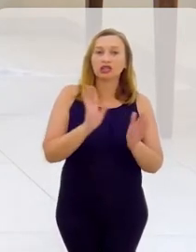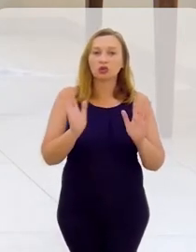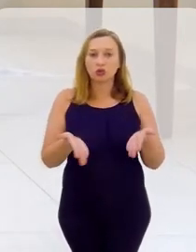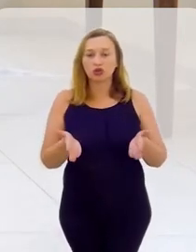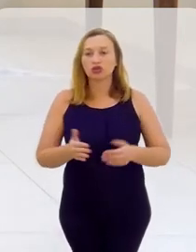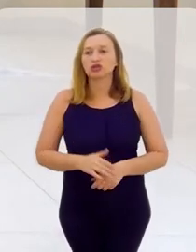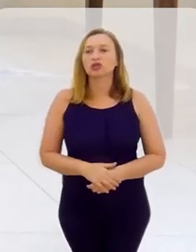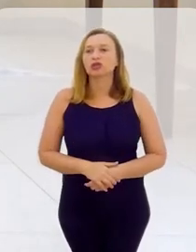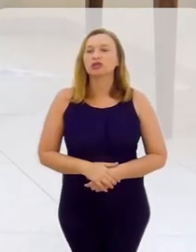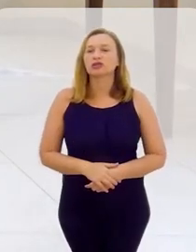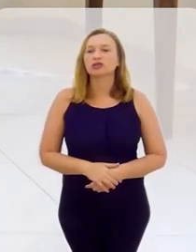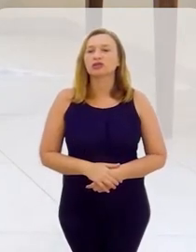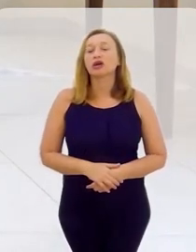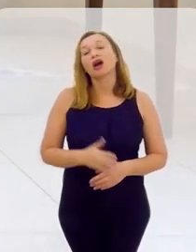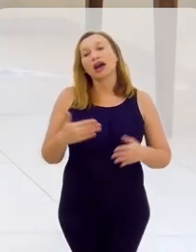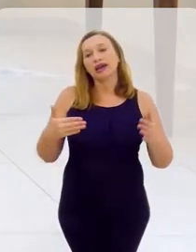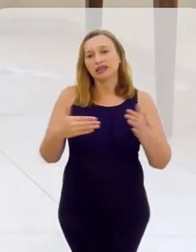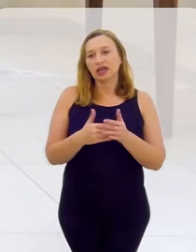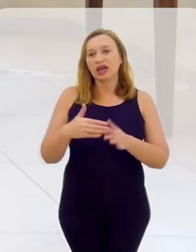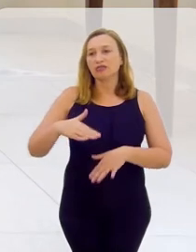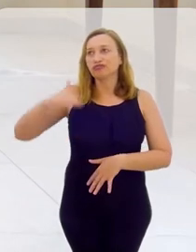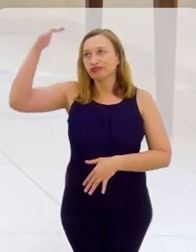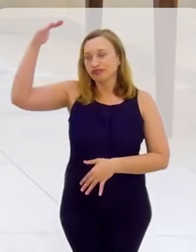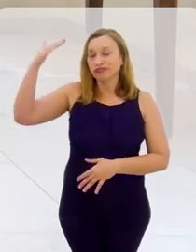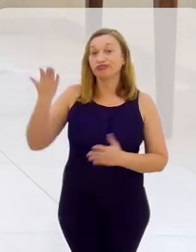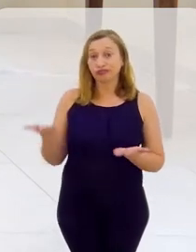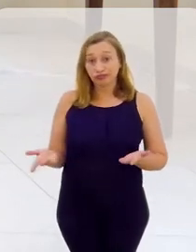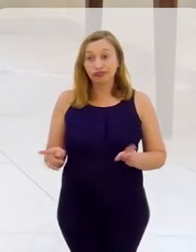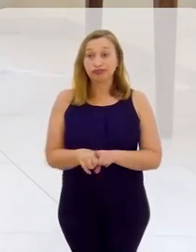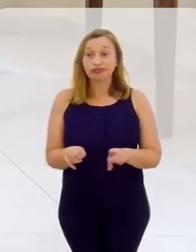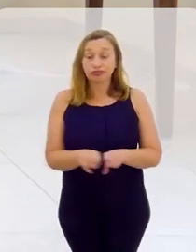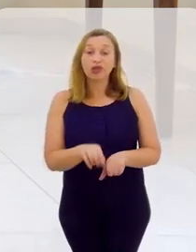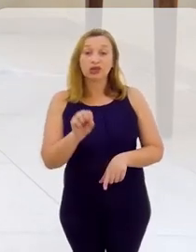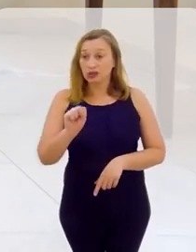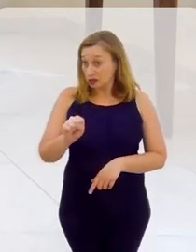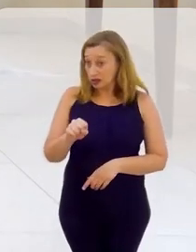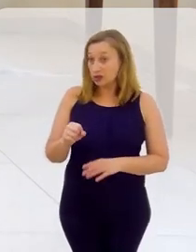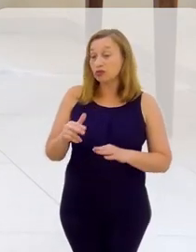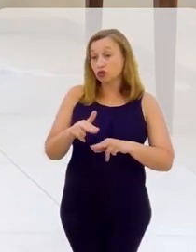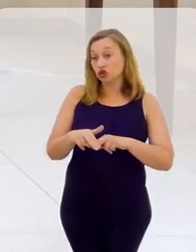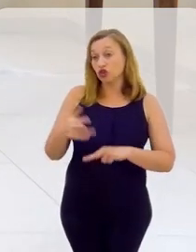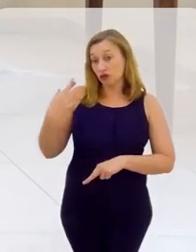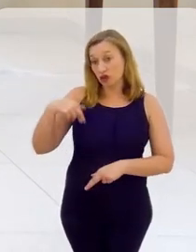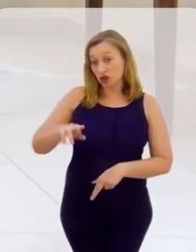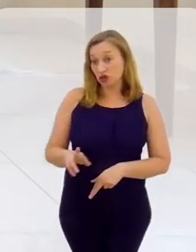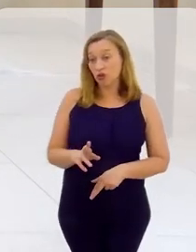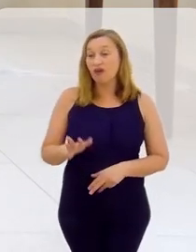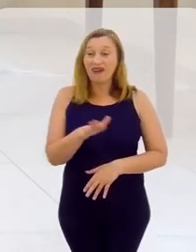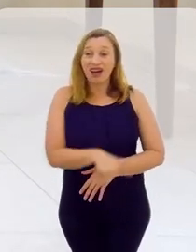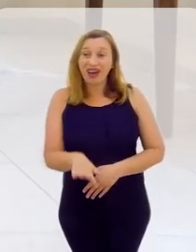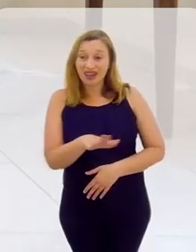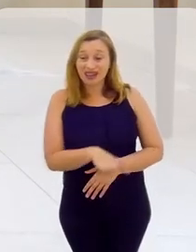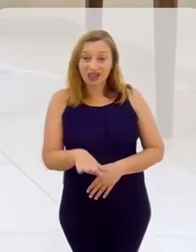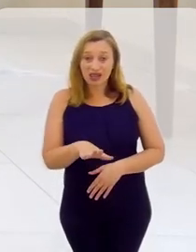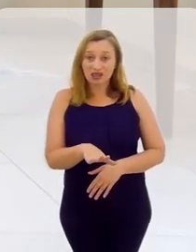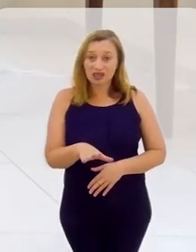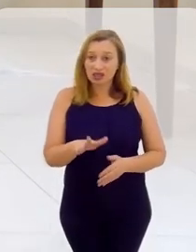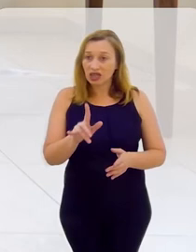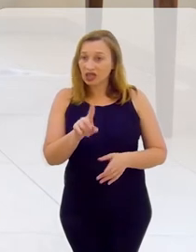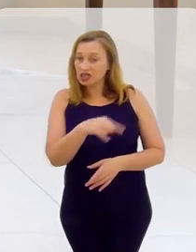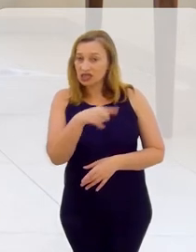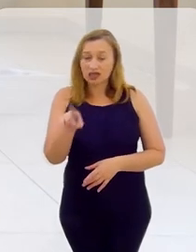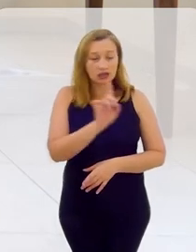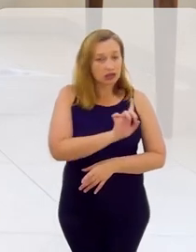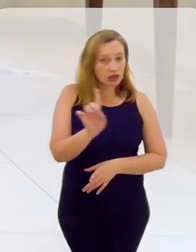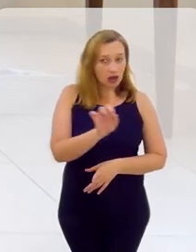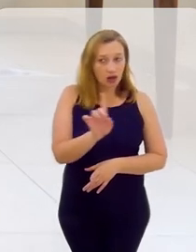uma realidade hoje. Até adultos sofrem Sim. bullying por causa de sua religião. E a criança não está